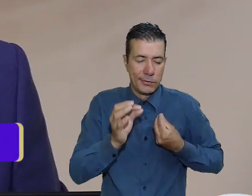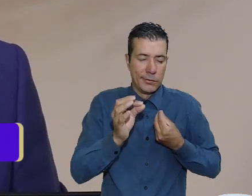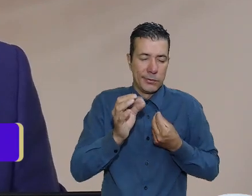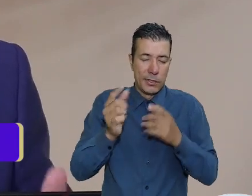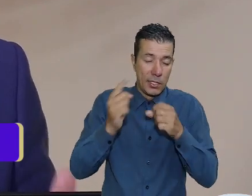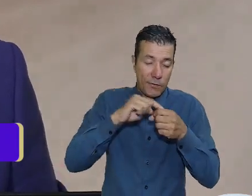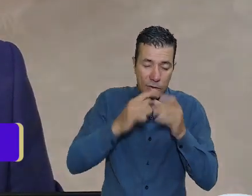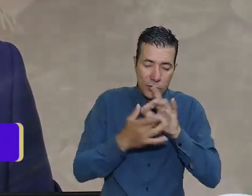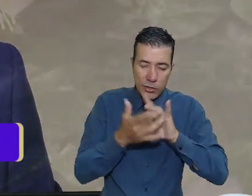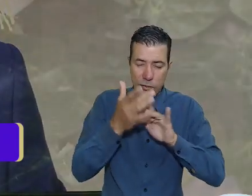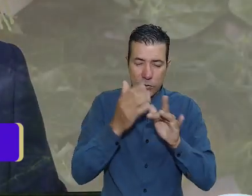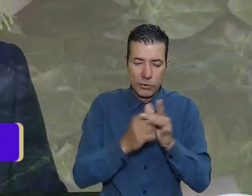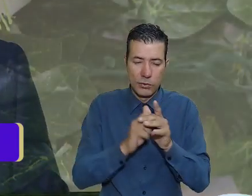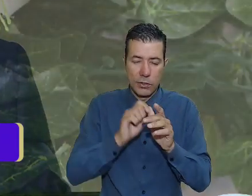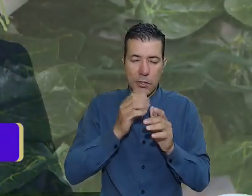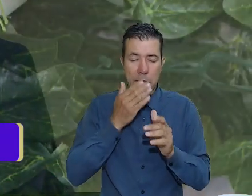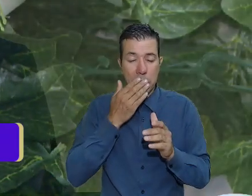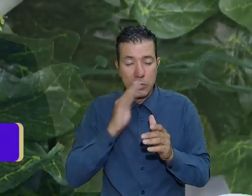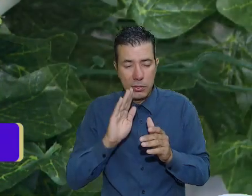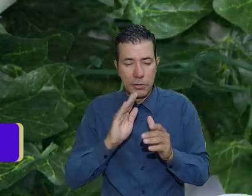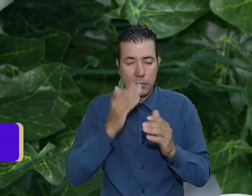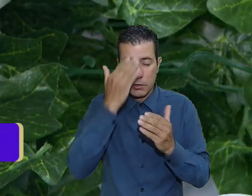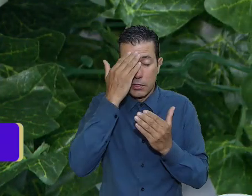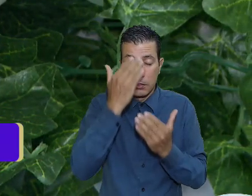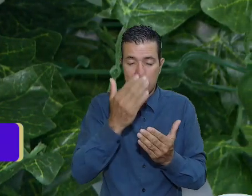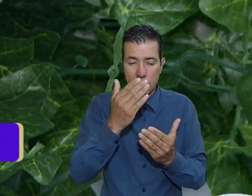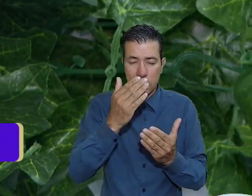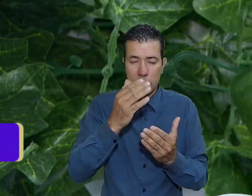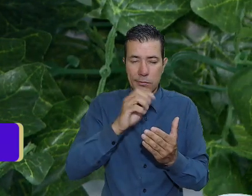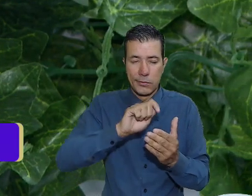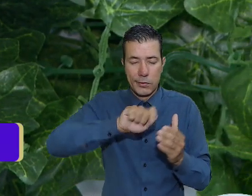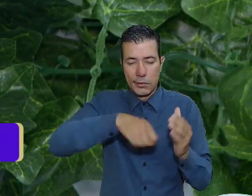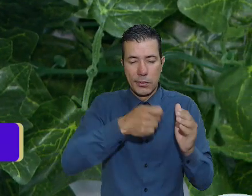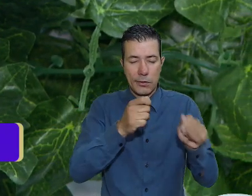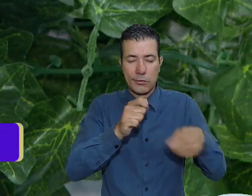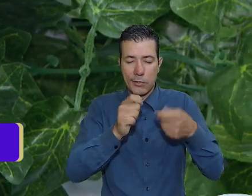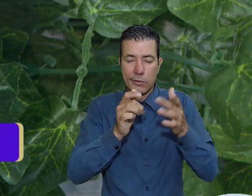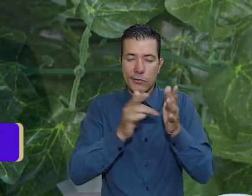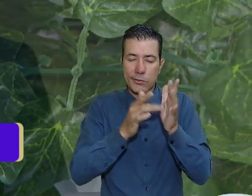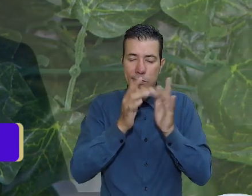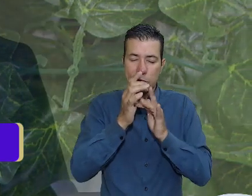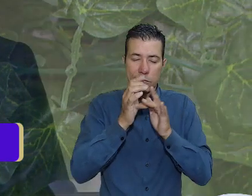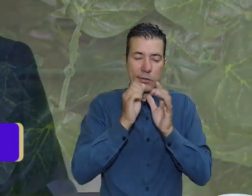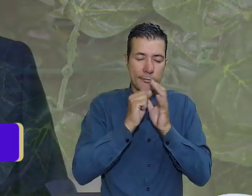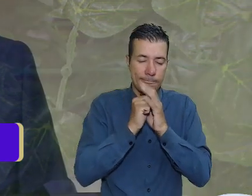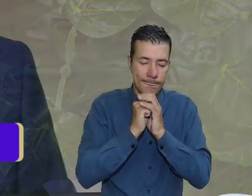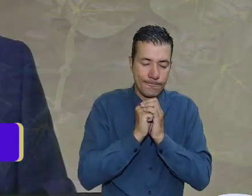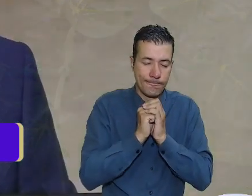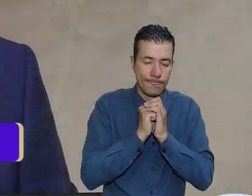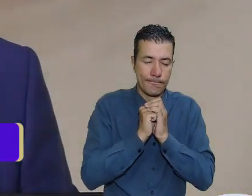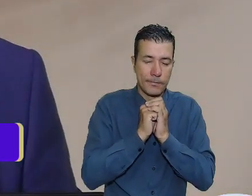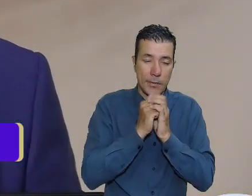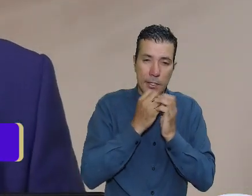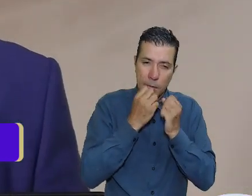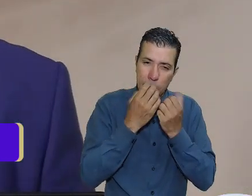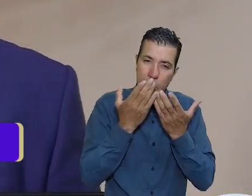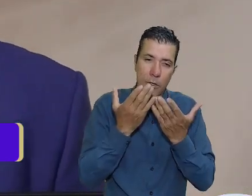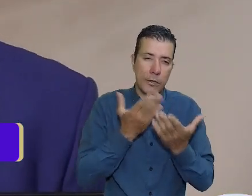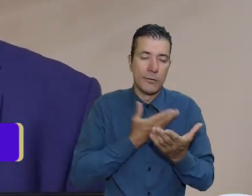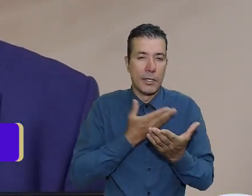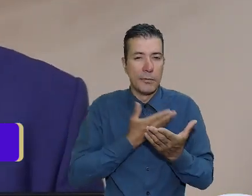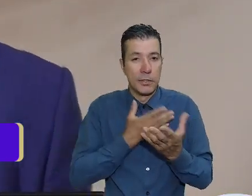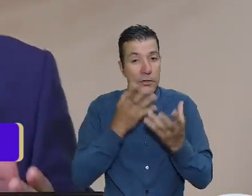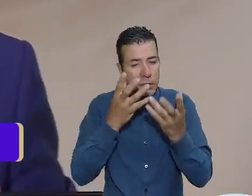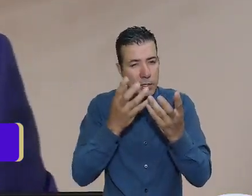aceite, isso é o que nós te pedimos e agradecemos, em nome de Jesus, amém. Que bom, amigo, que bom que